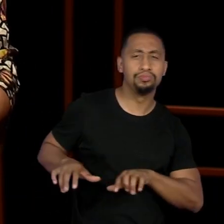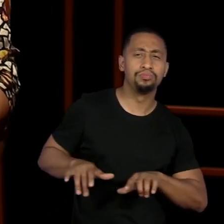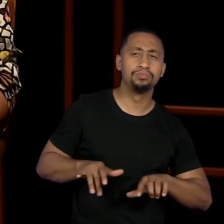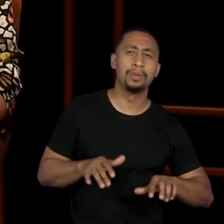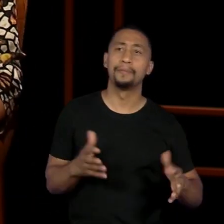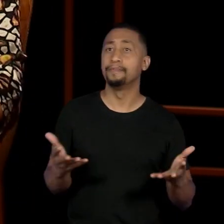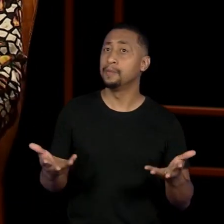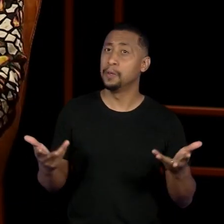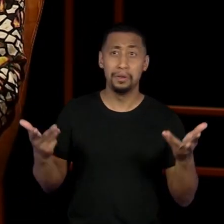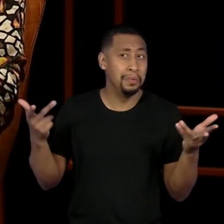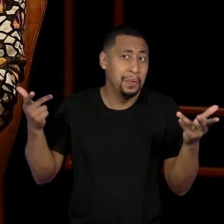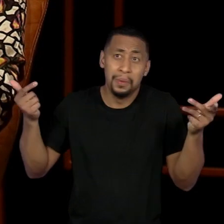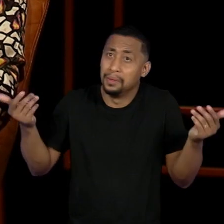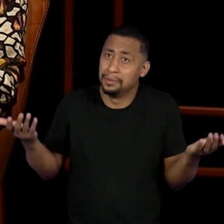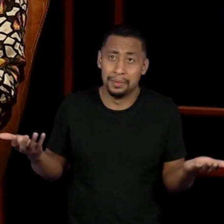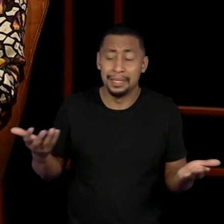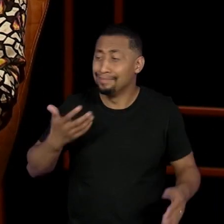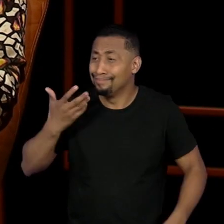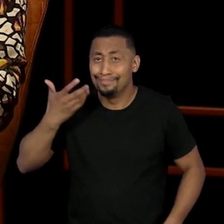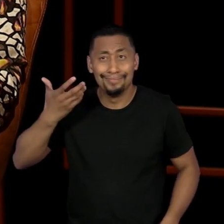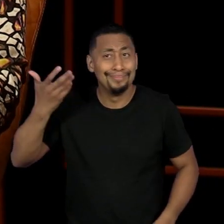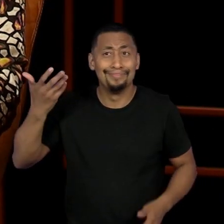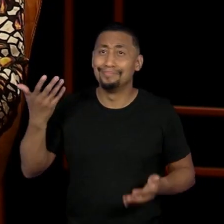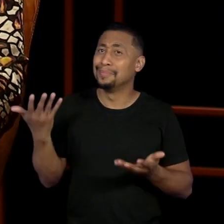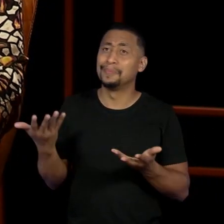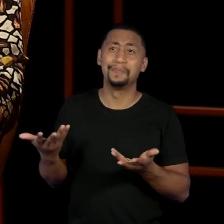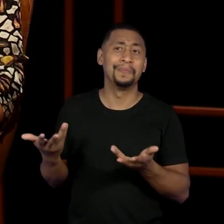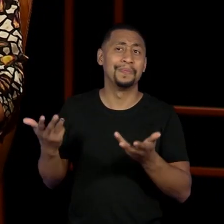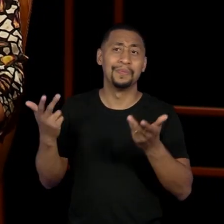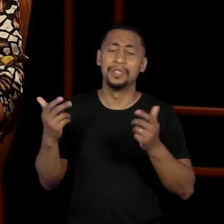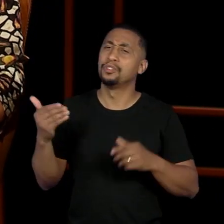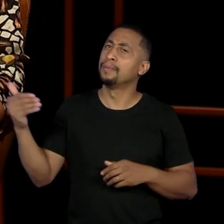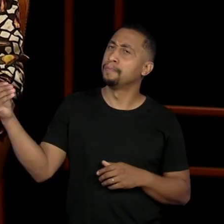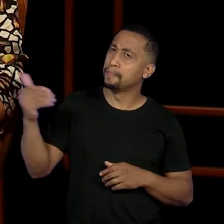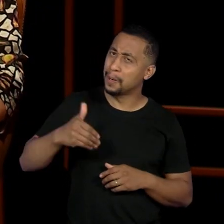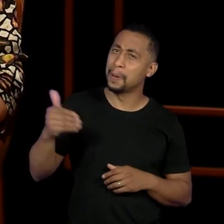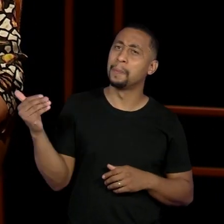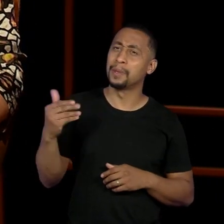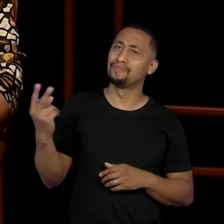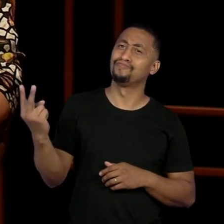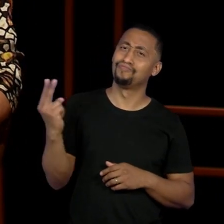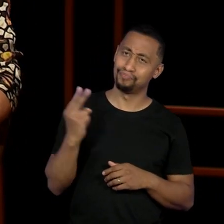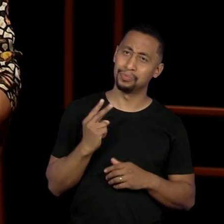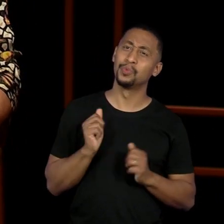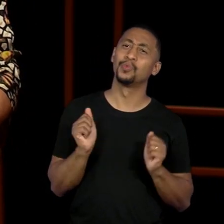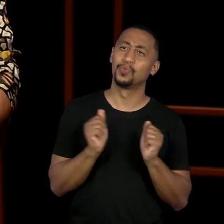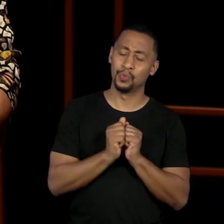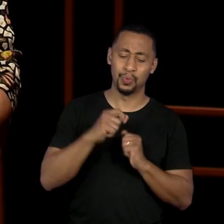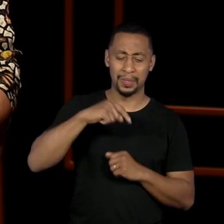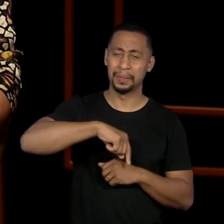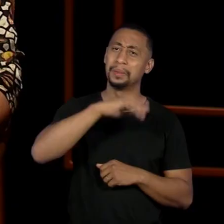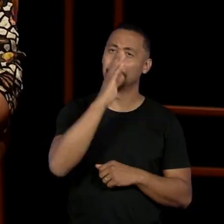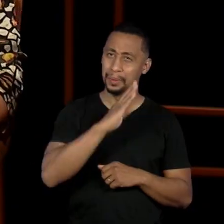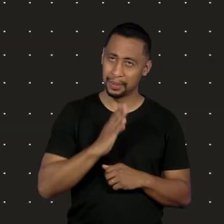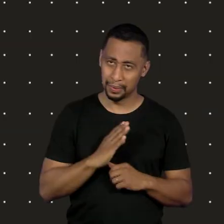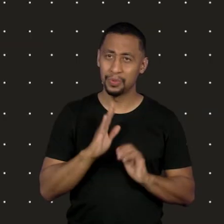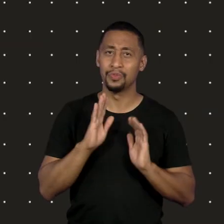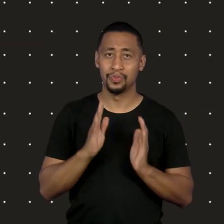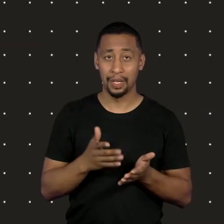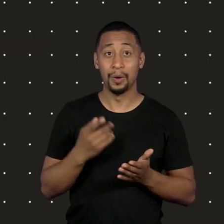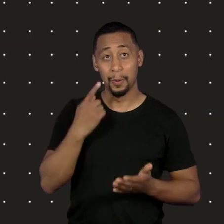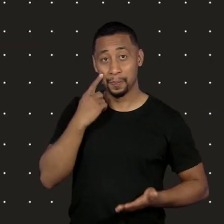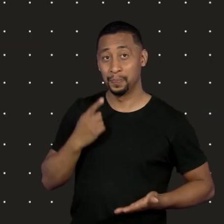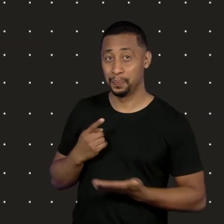e ele já veio aqui ao Brasil várias vezes comigo, e depois ele tem aquele duo com a Maria João,